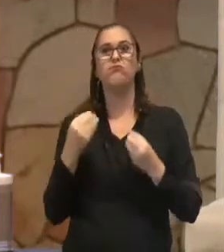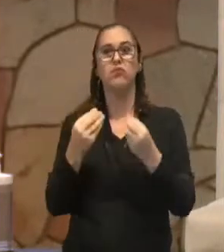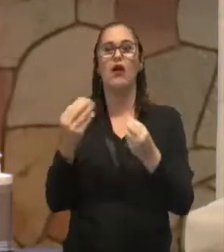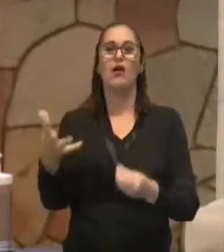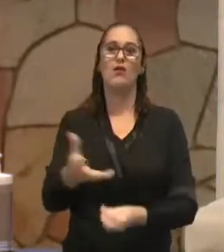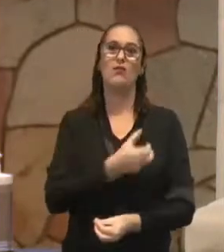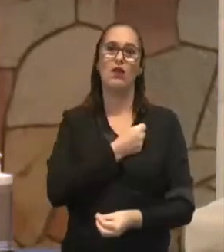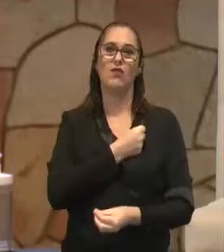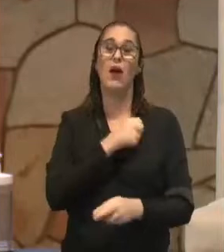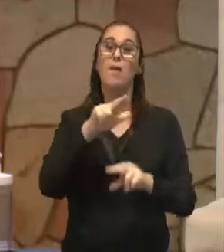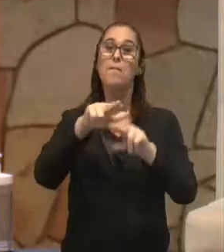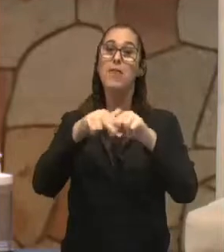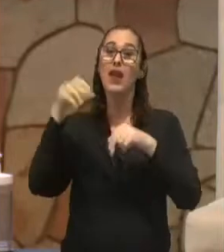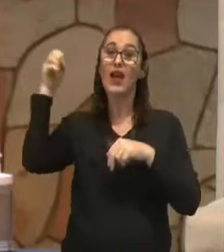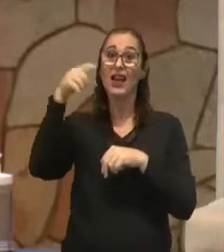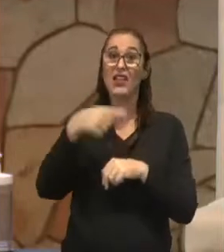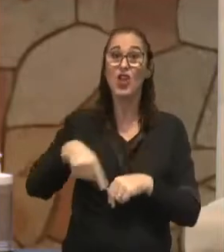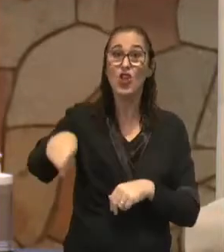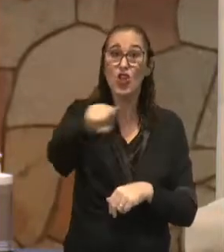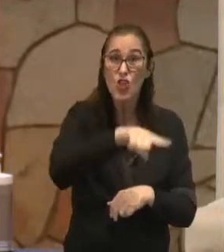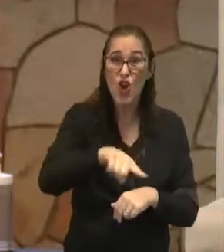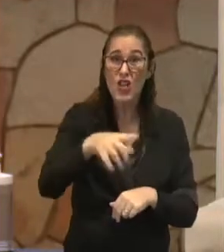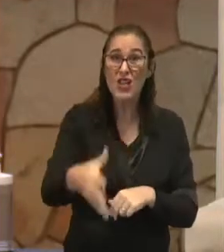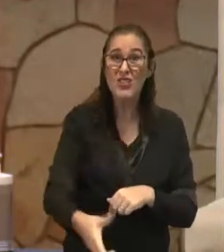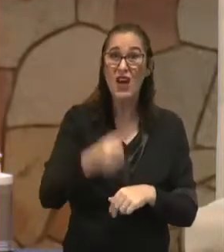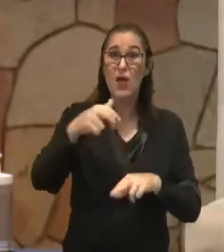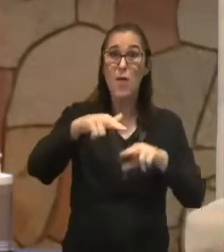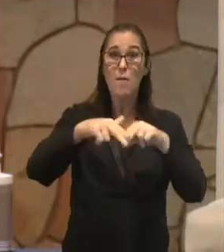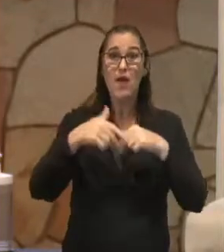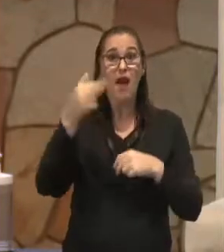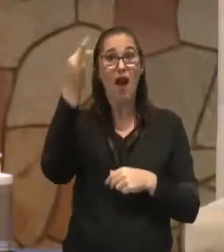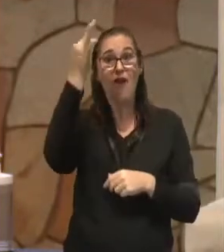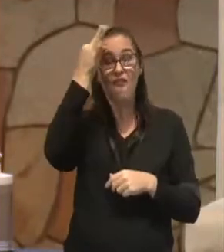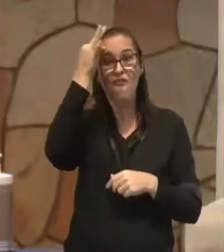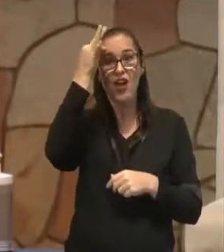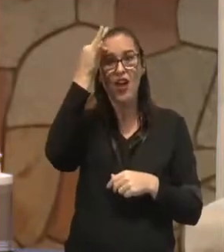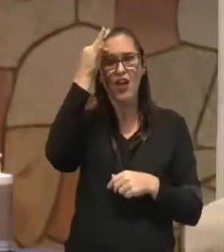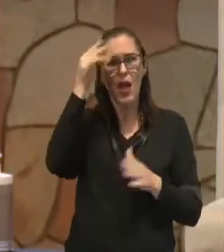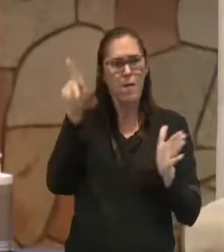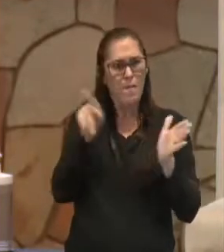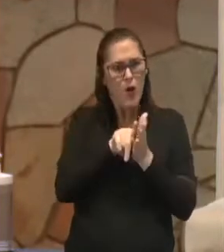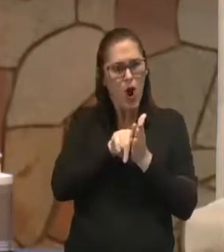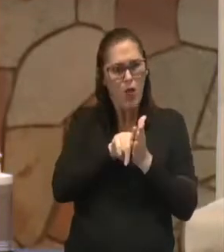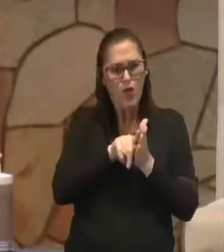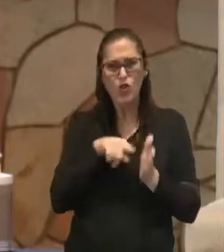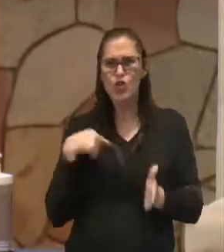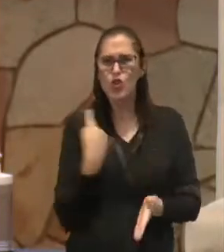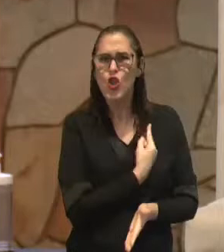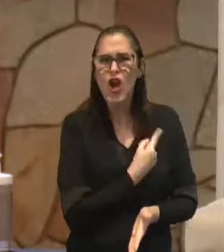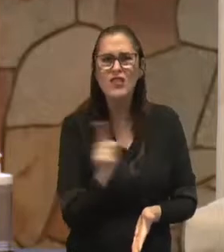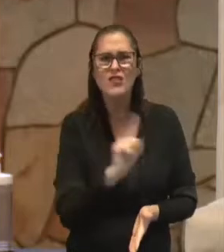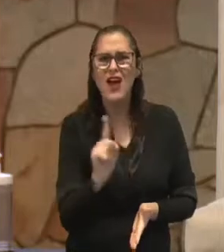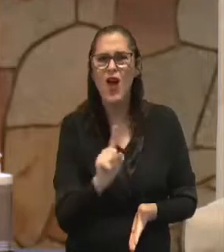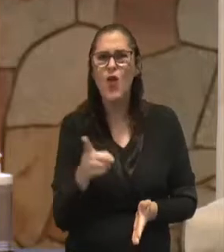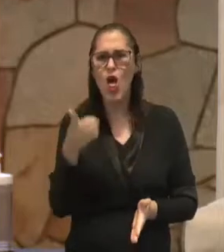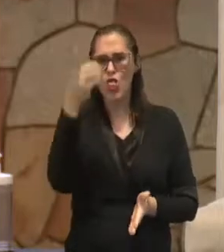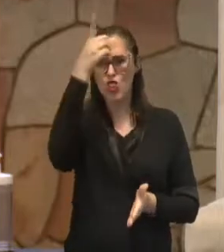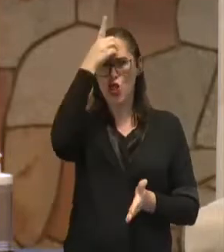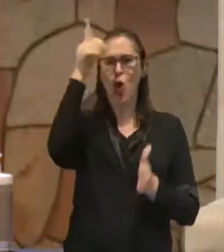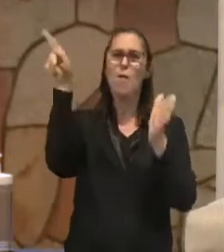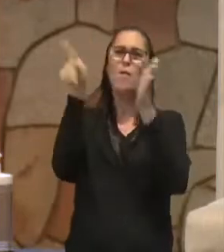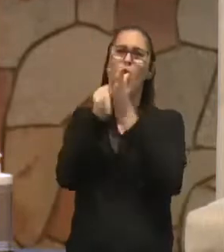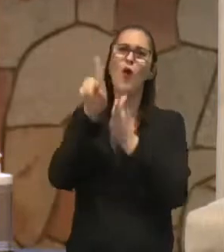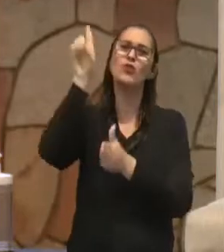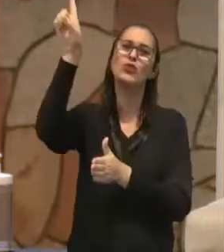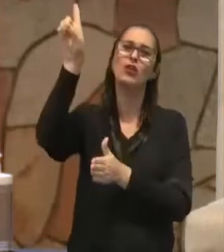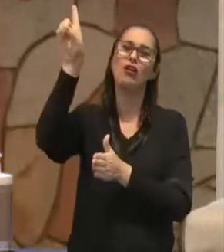Pela graça sois salvos mediante a fé, e isso não vem de vós, é dom de Deus, não das obras, para